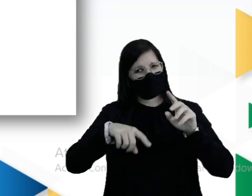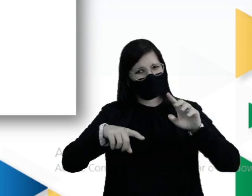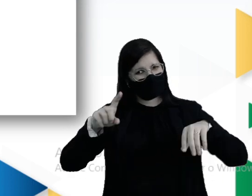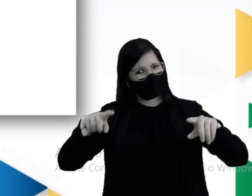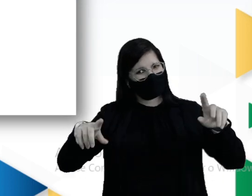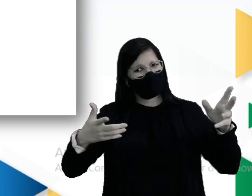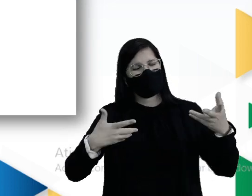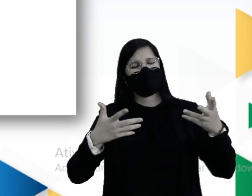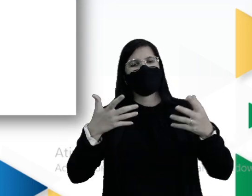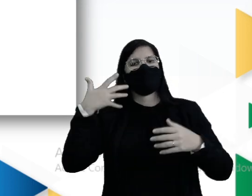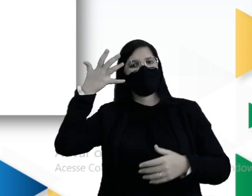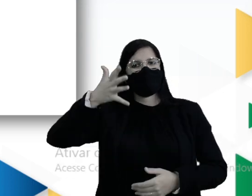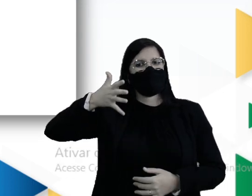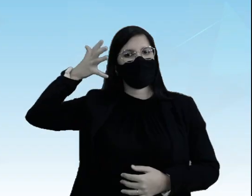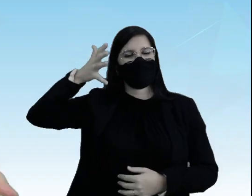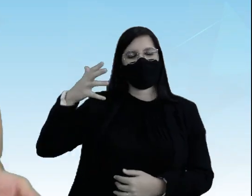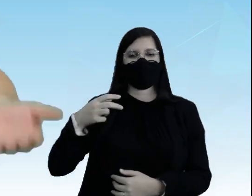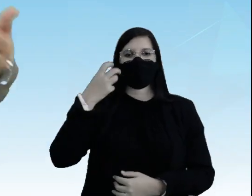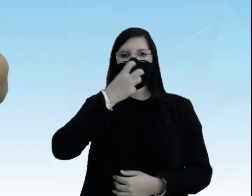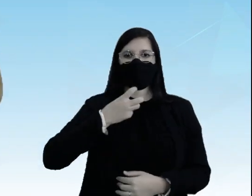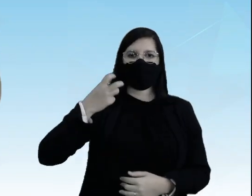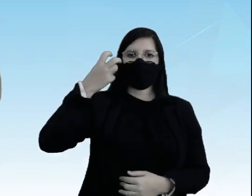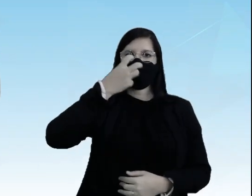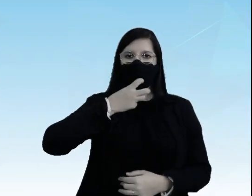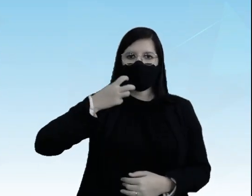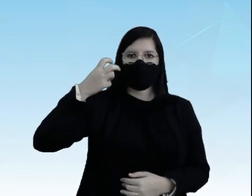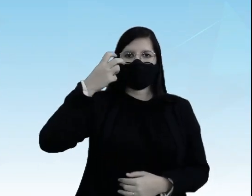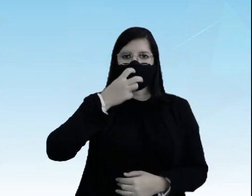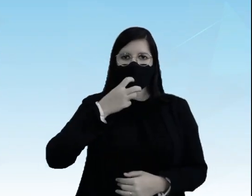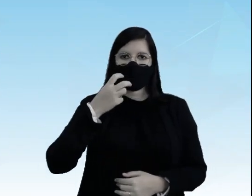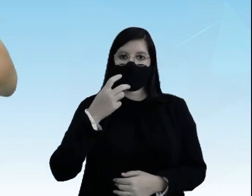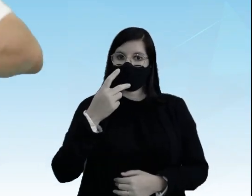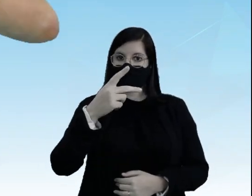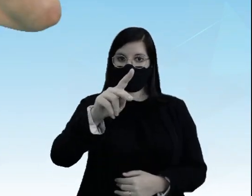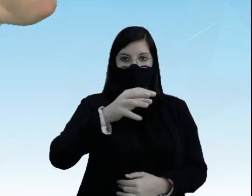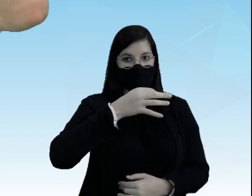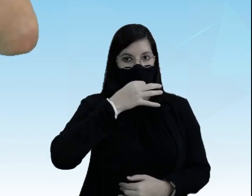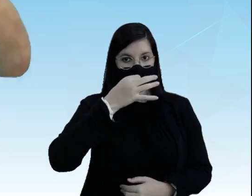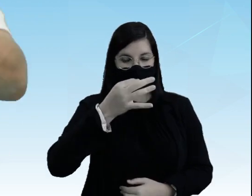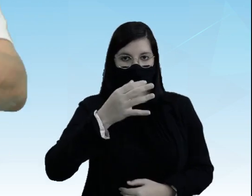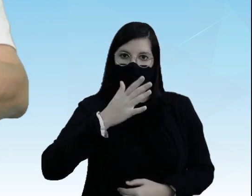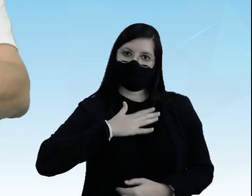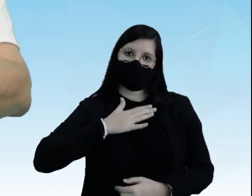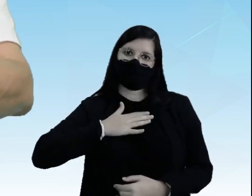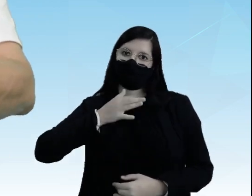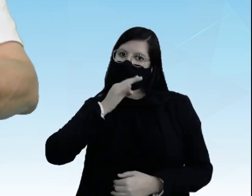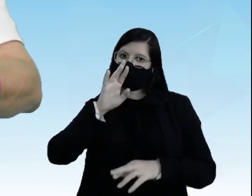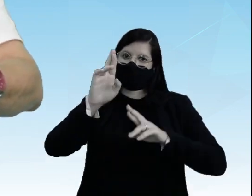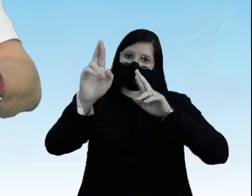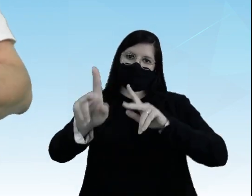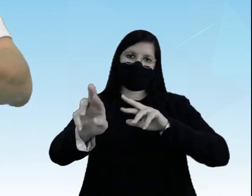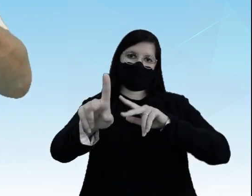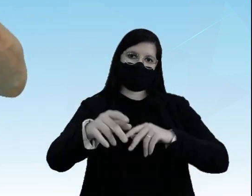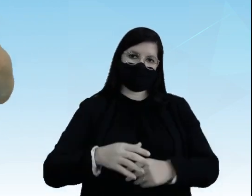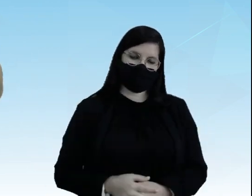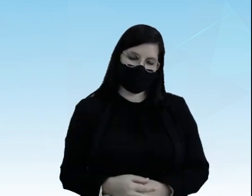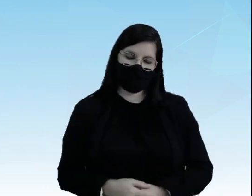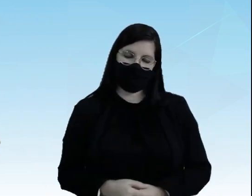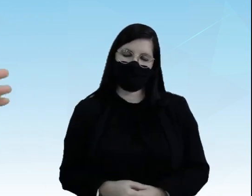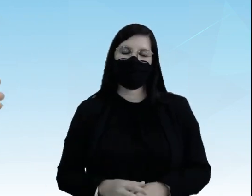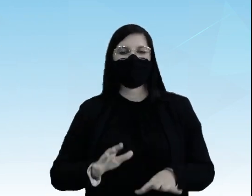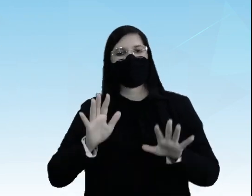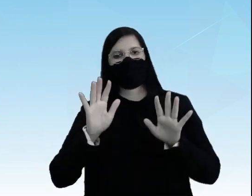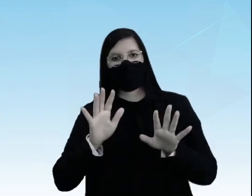discurso oral, muitas vezes, há um embate da sua ideia com a ideia do outro, certo? E lembrar